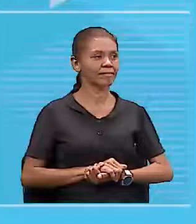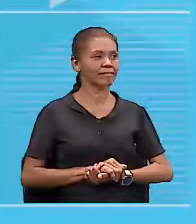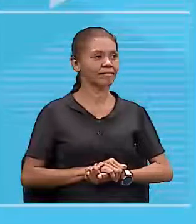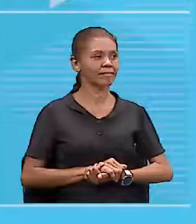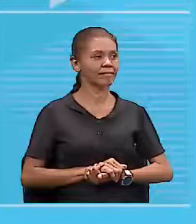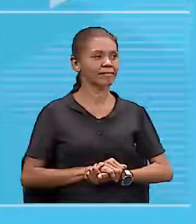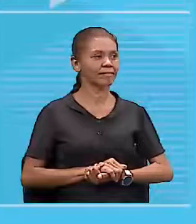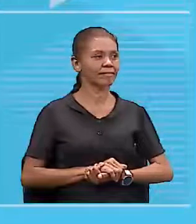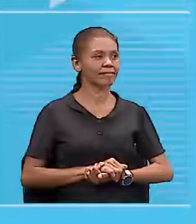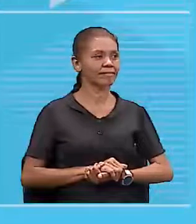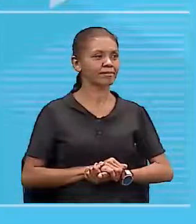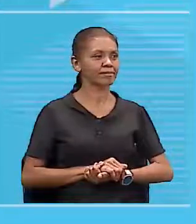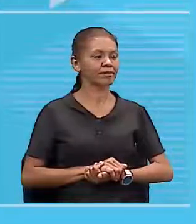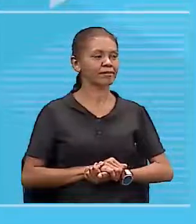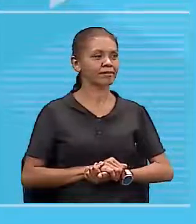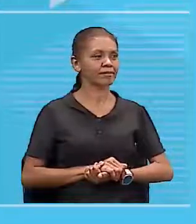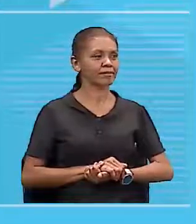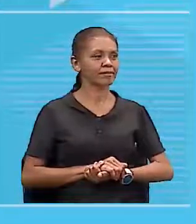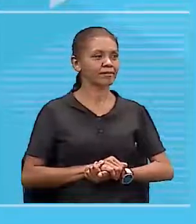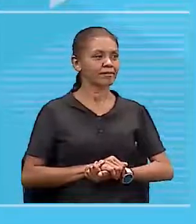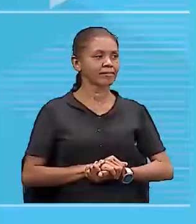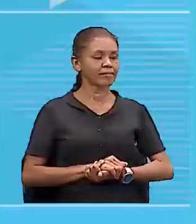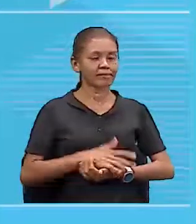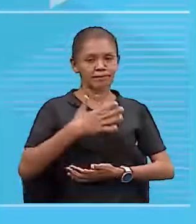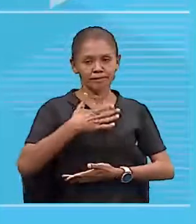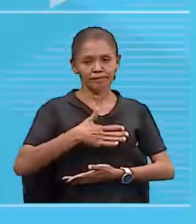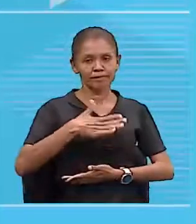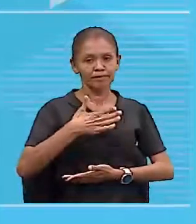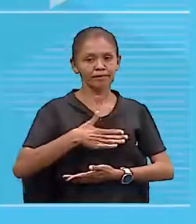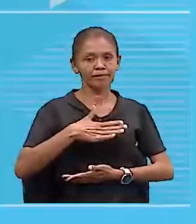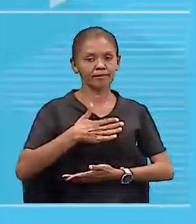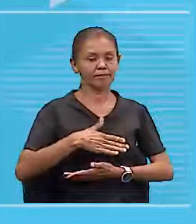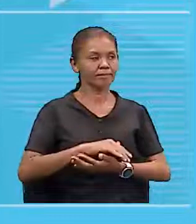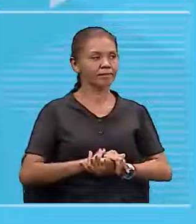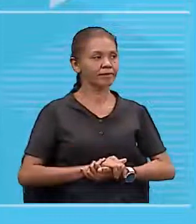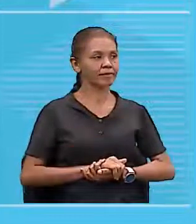nem falando de que rapaz vamos com calma Sem pressa